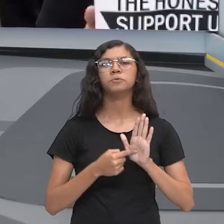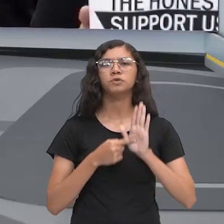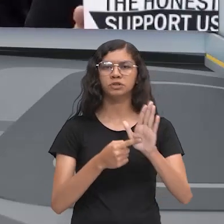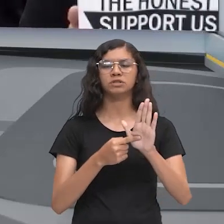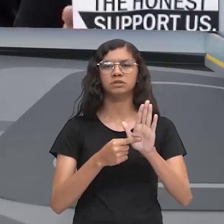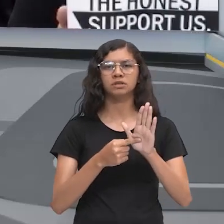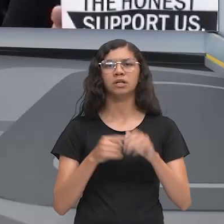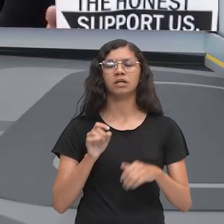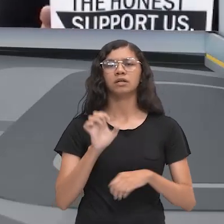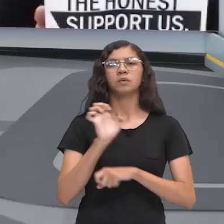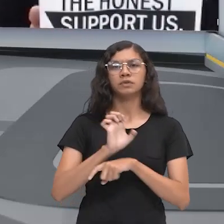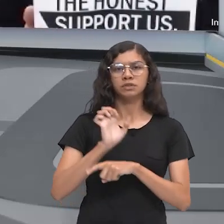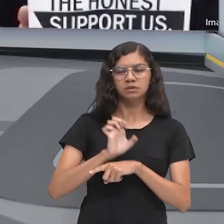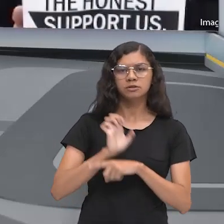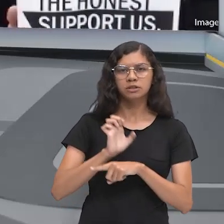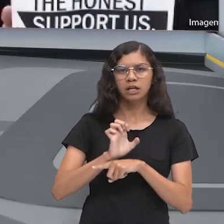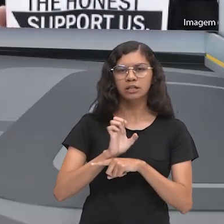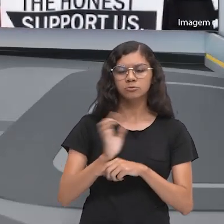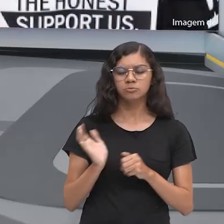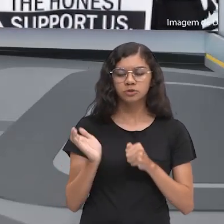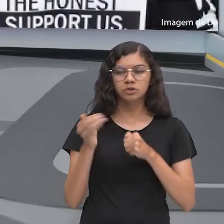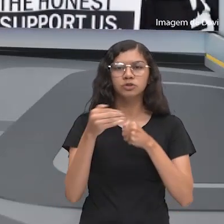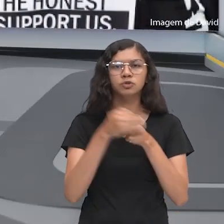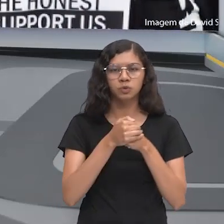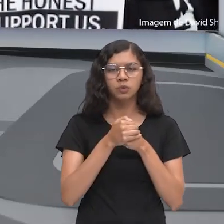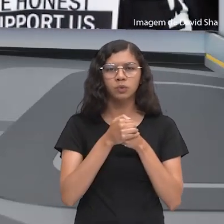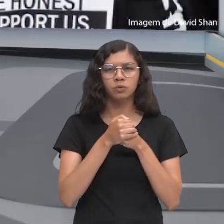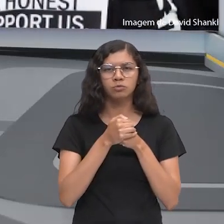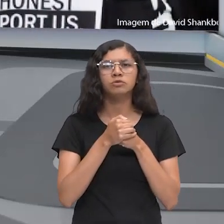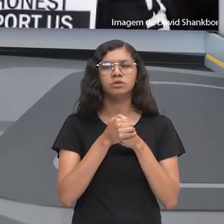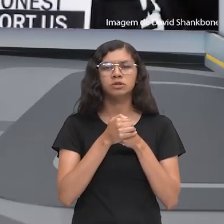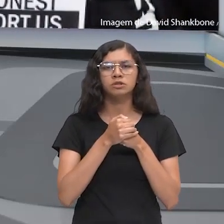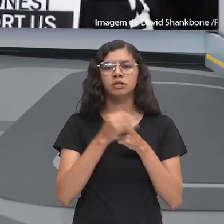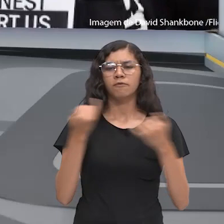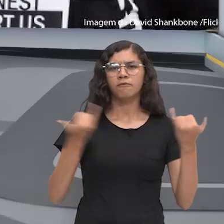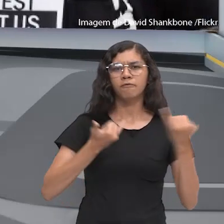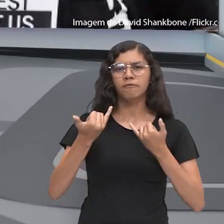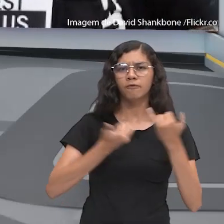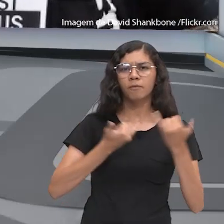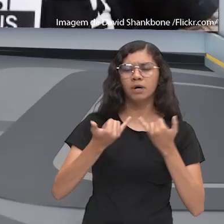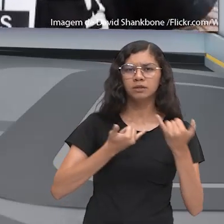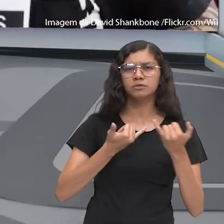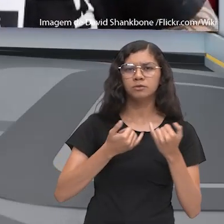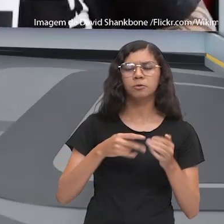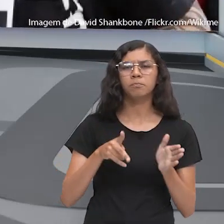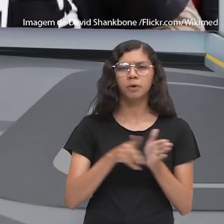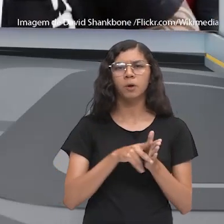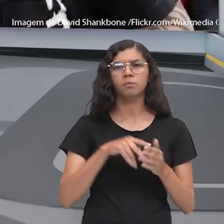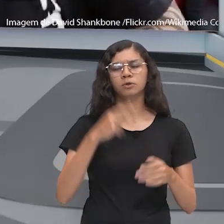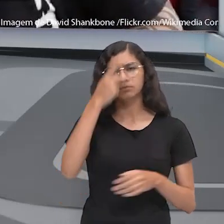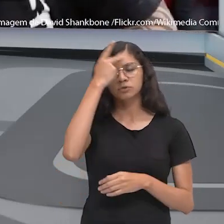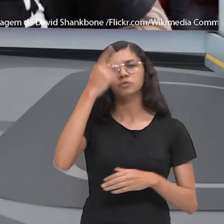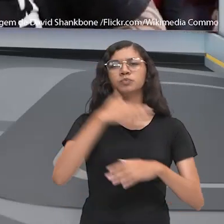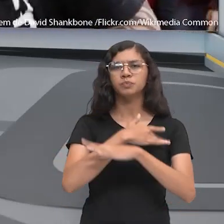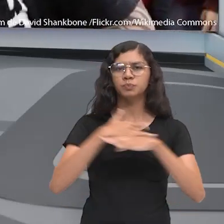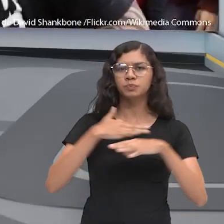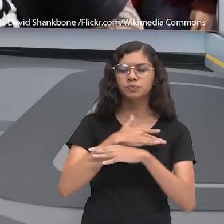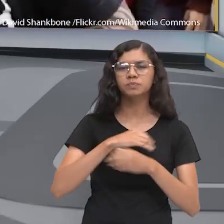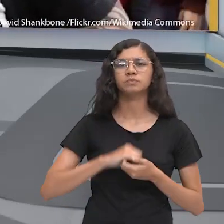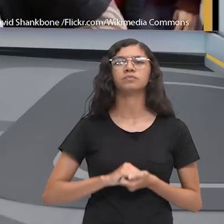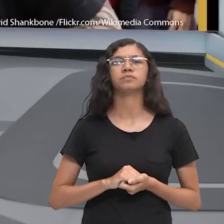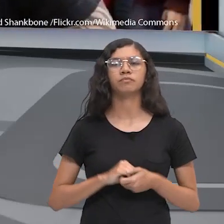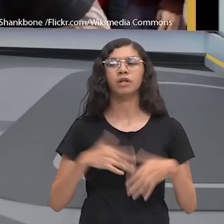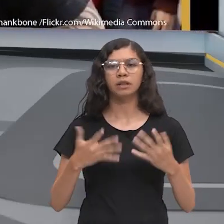Estado esconde deliberadamente certas informações dos cidadãos. Então, eles têm